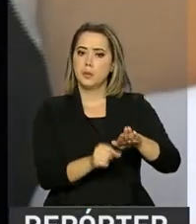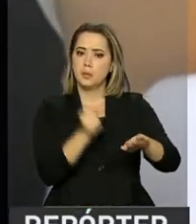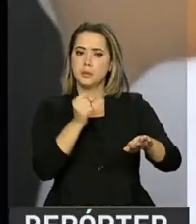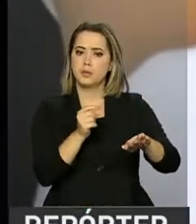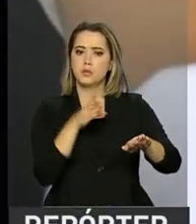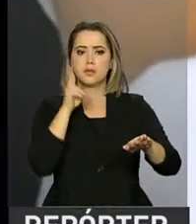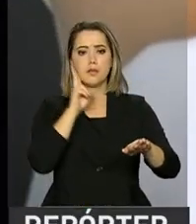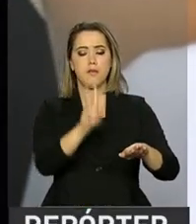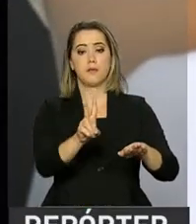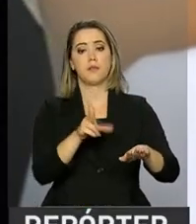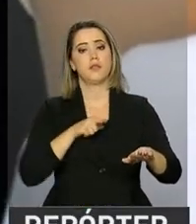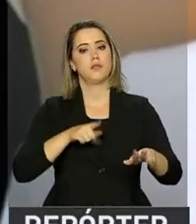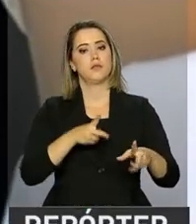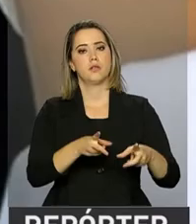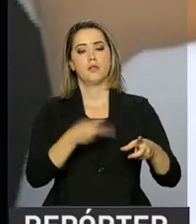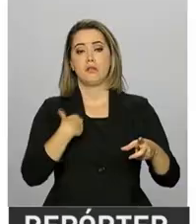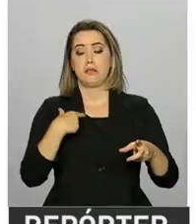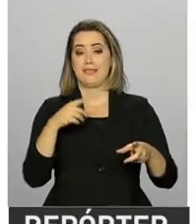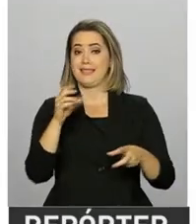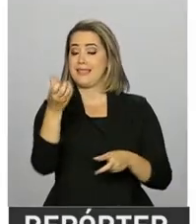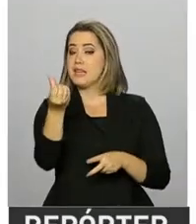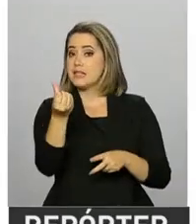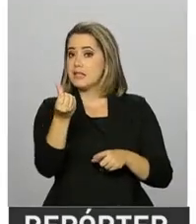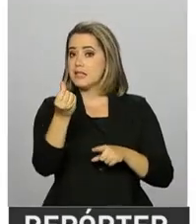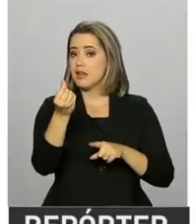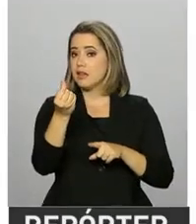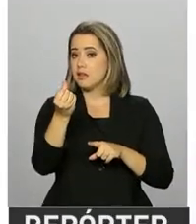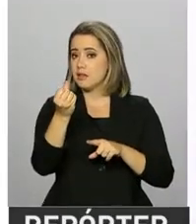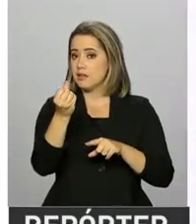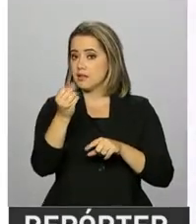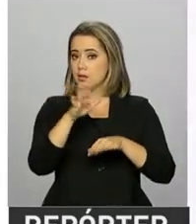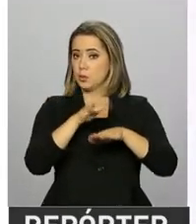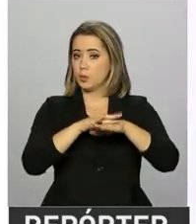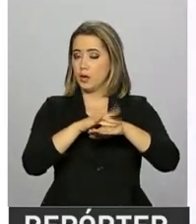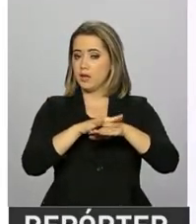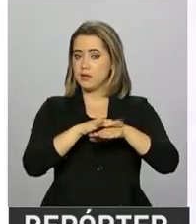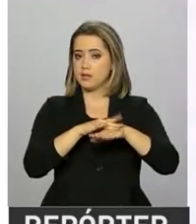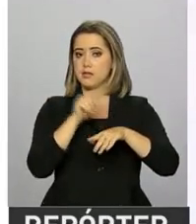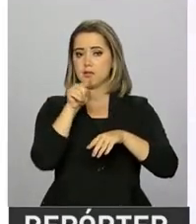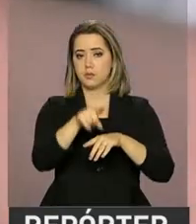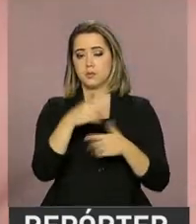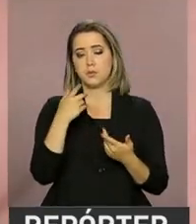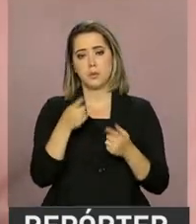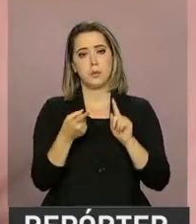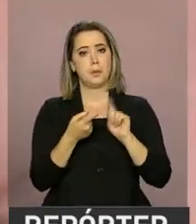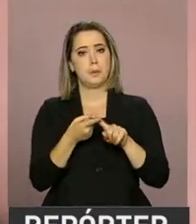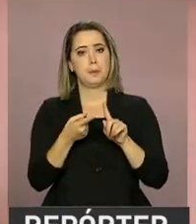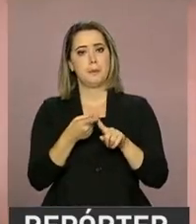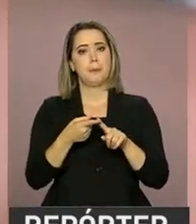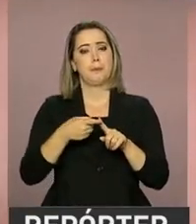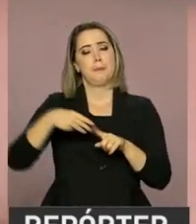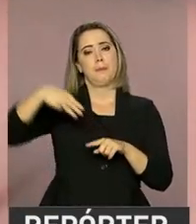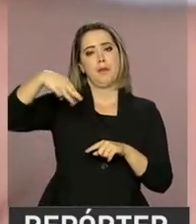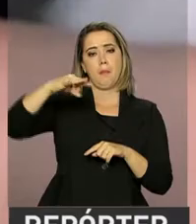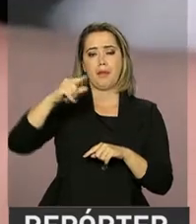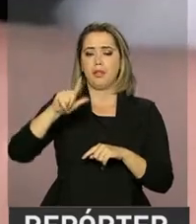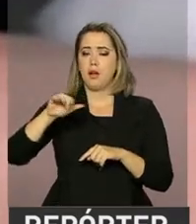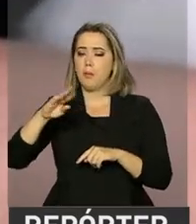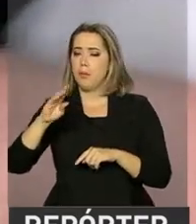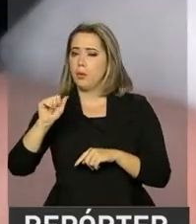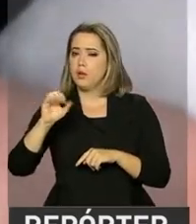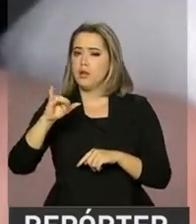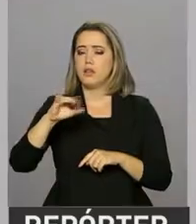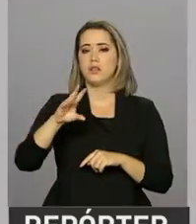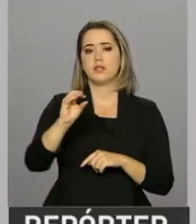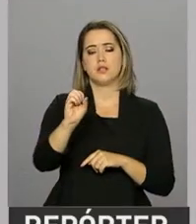possível detectar pelo - seis doenças entre elas se a criança tem problemas no metabolismo na produção de hormônios